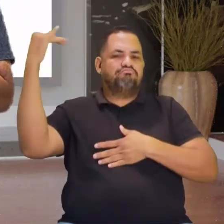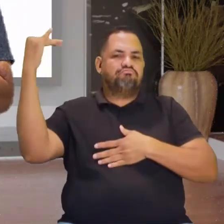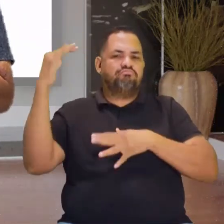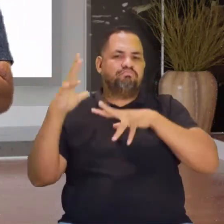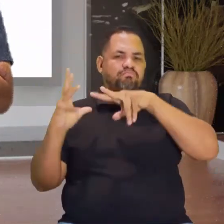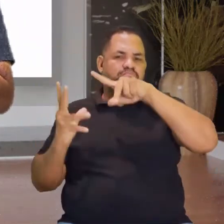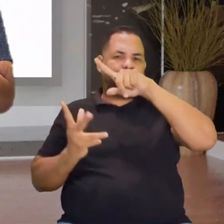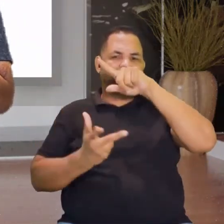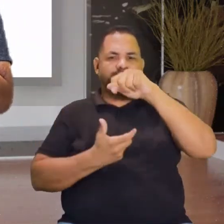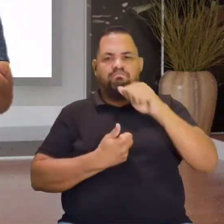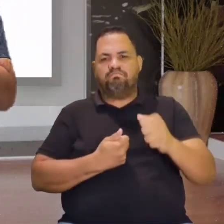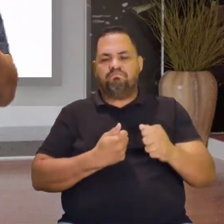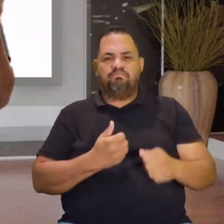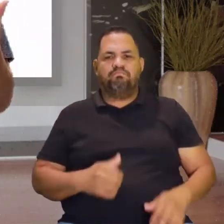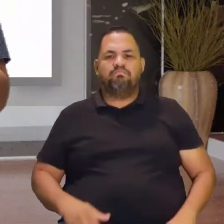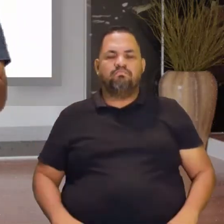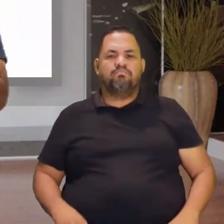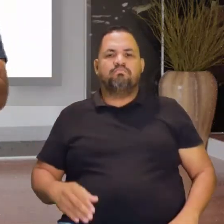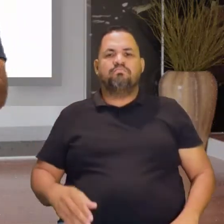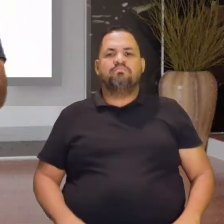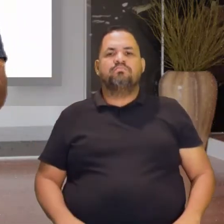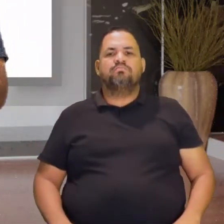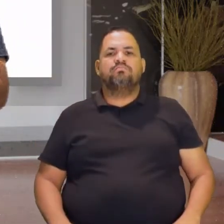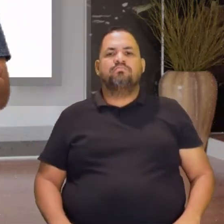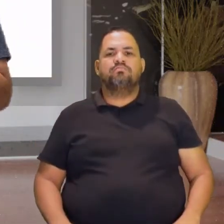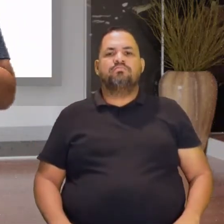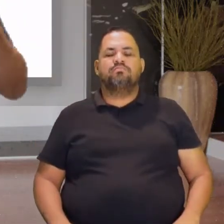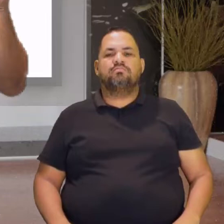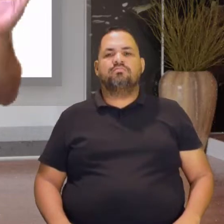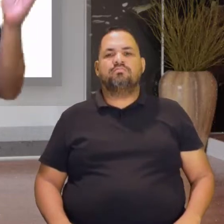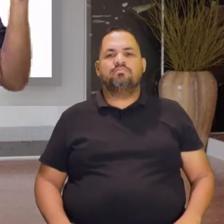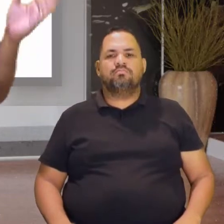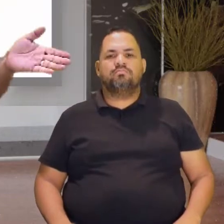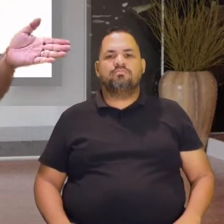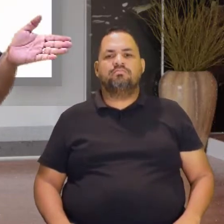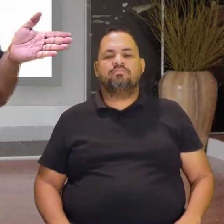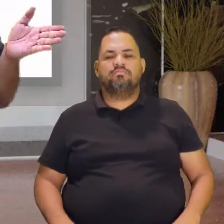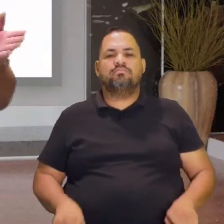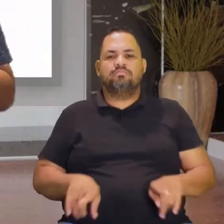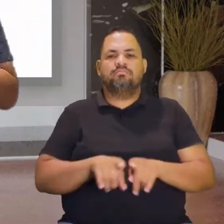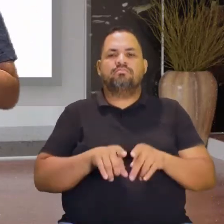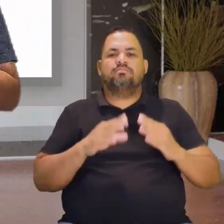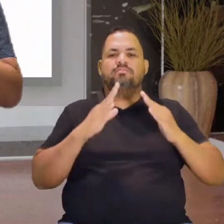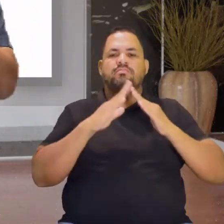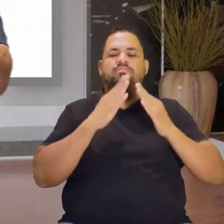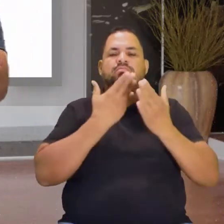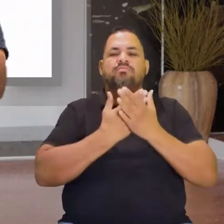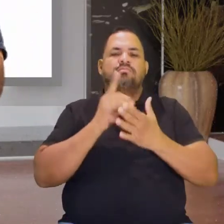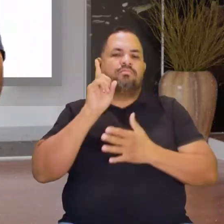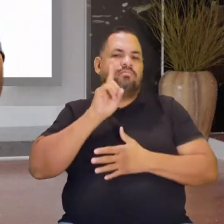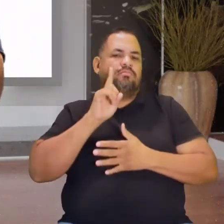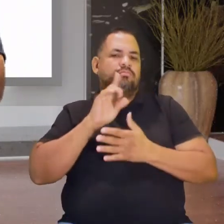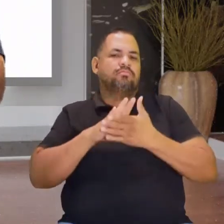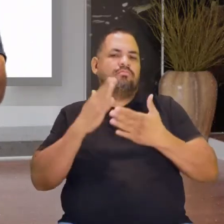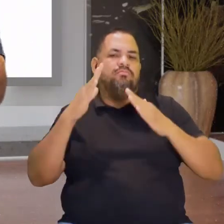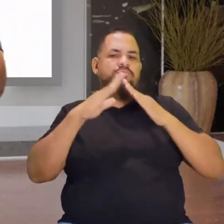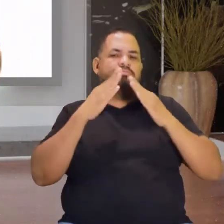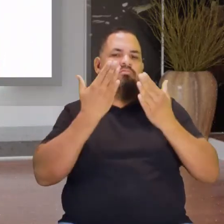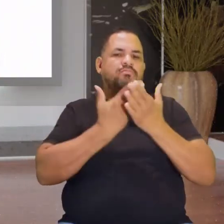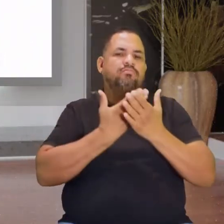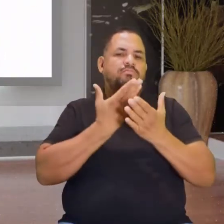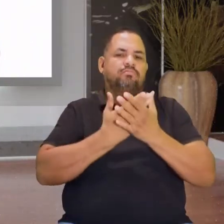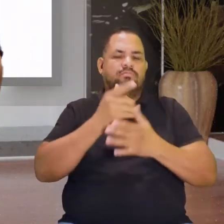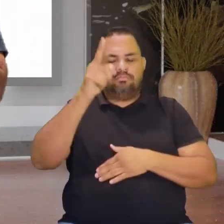Com certeza. de fora do Brasil, né? Ela estudou nos Estados Unidos, ela estudou também na Escola de Belas Artes